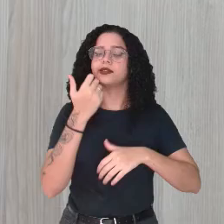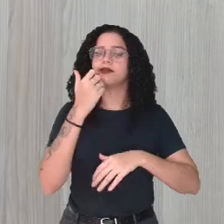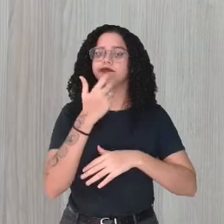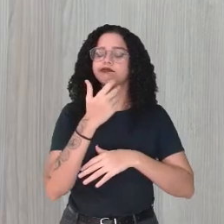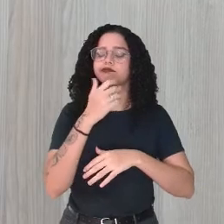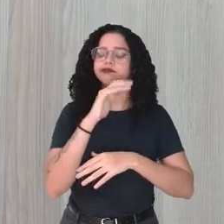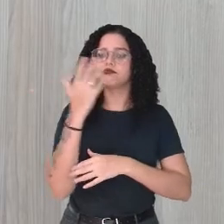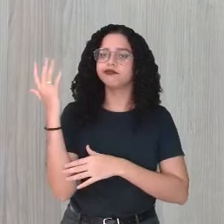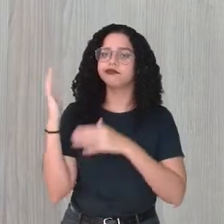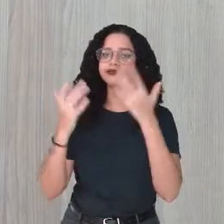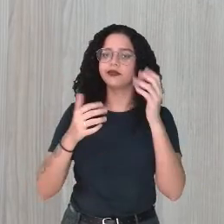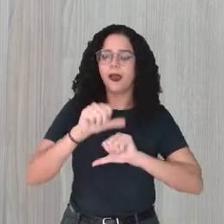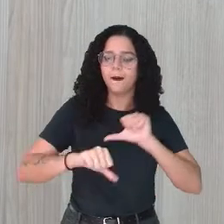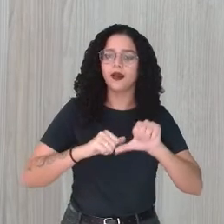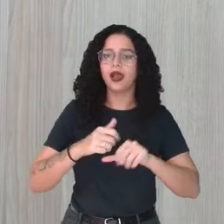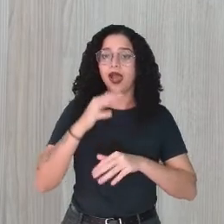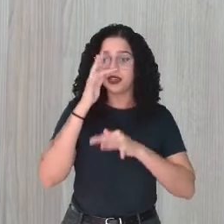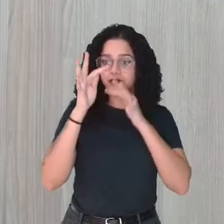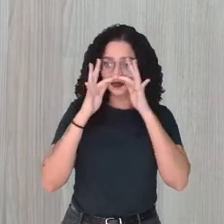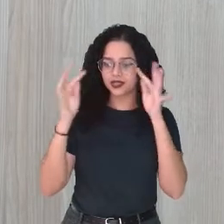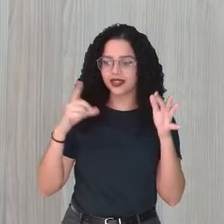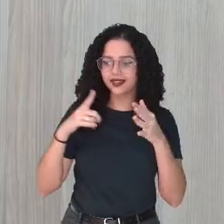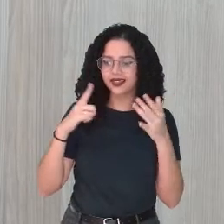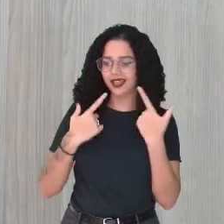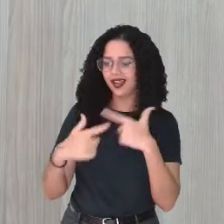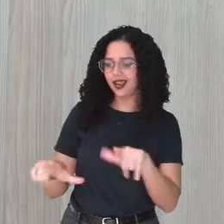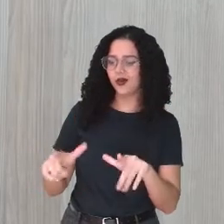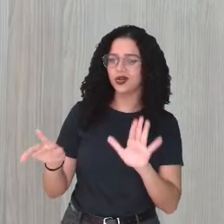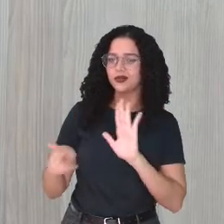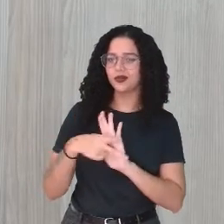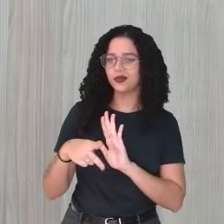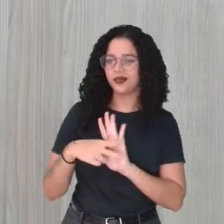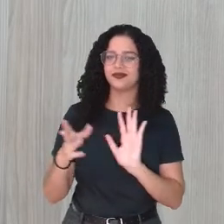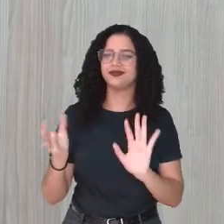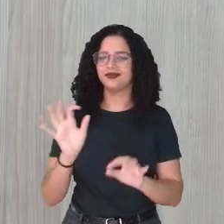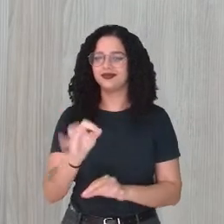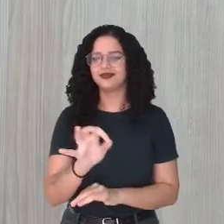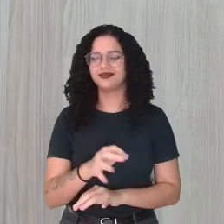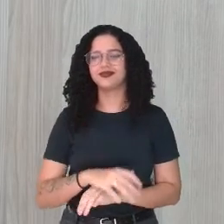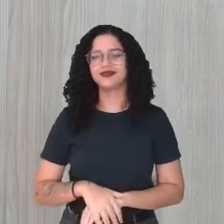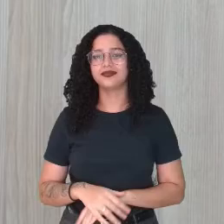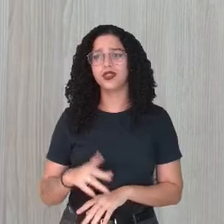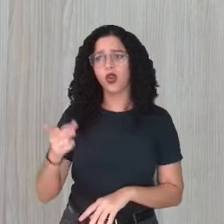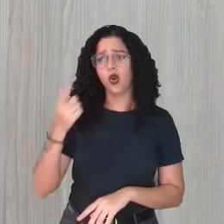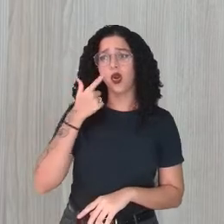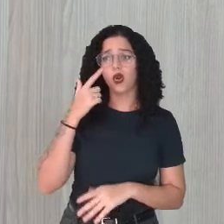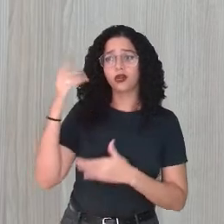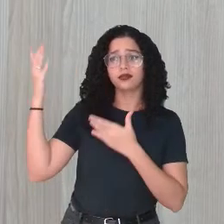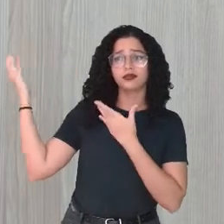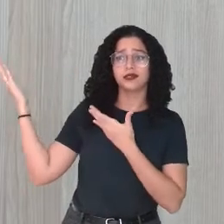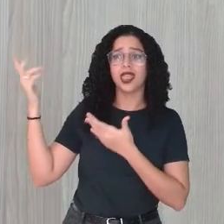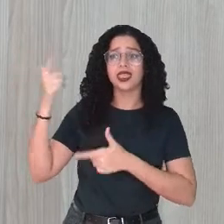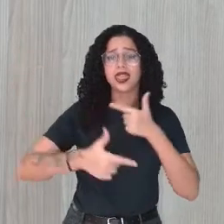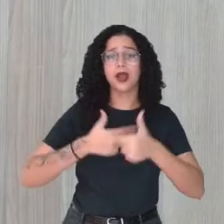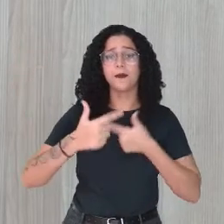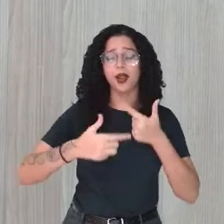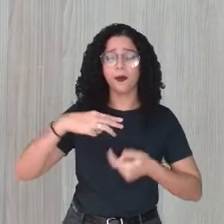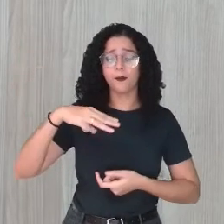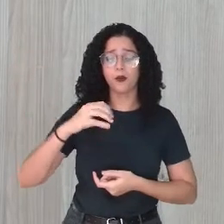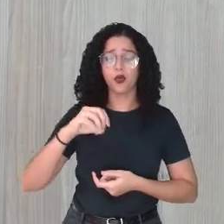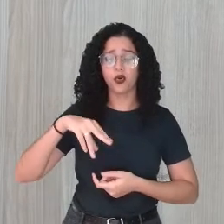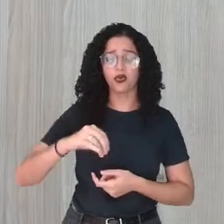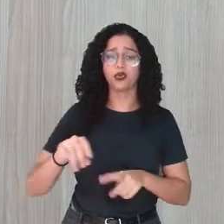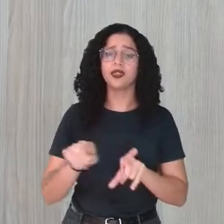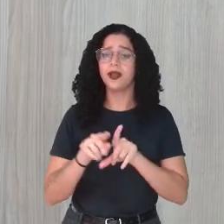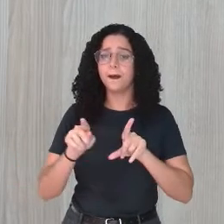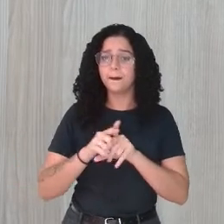as plantas têm uma linguagem entre elas. Isso aí, ó, quando a gente trabalha com a monocultura, a questão da praga é